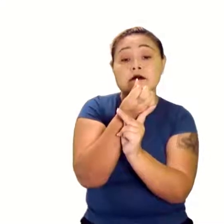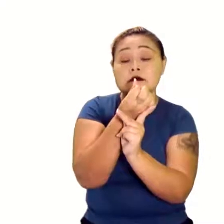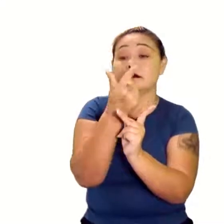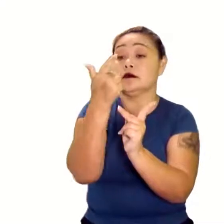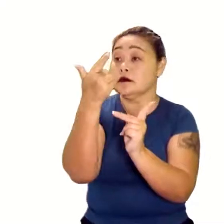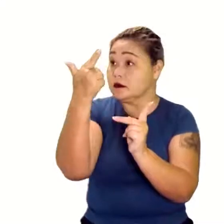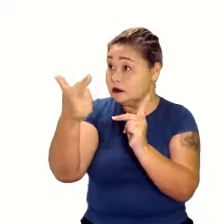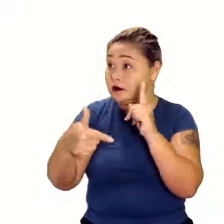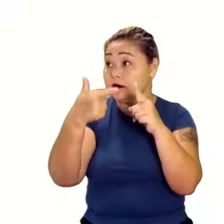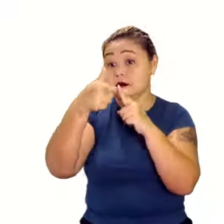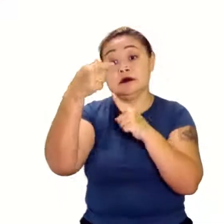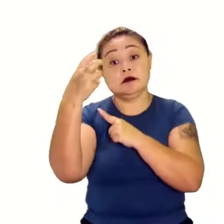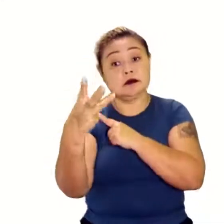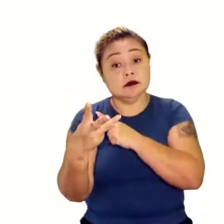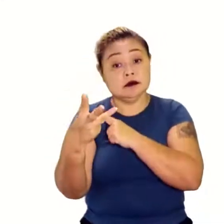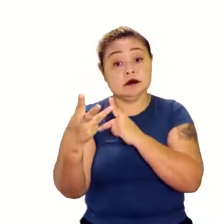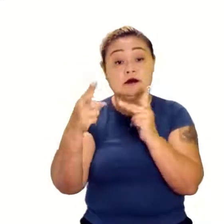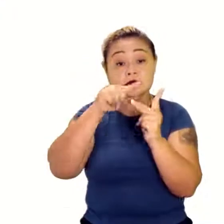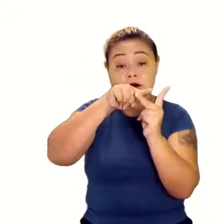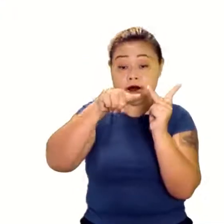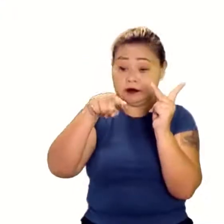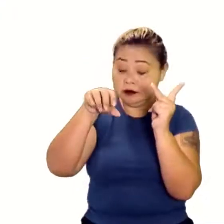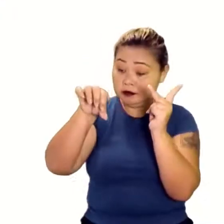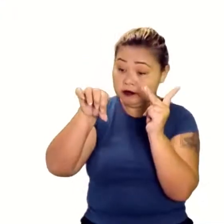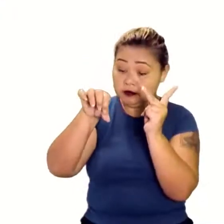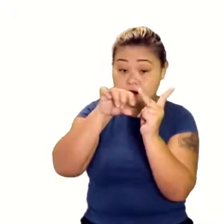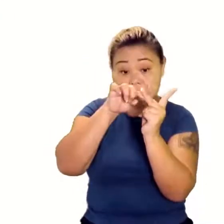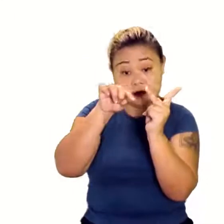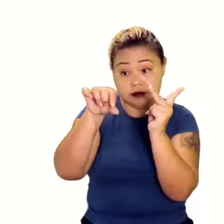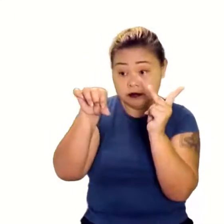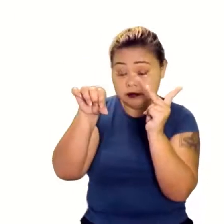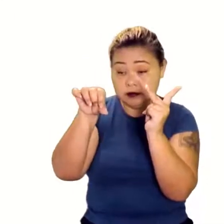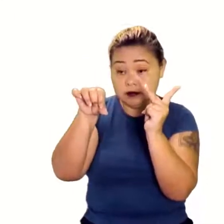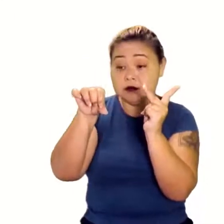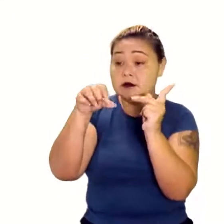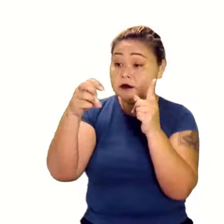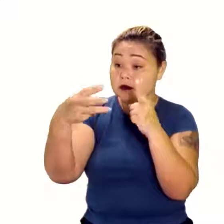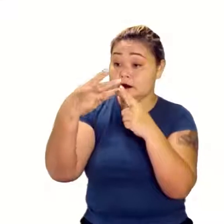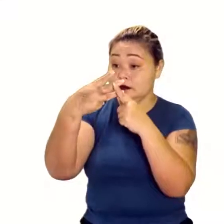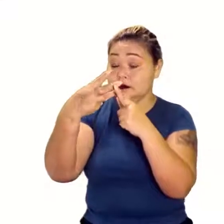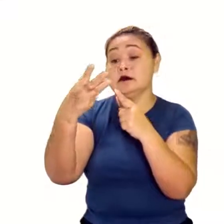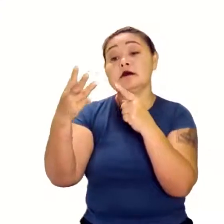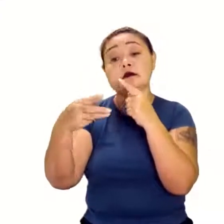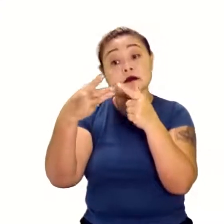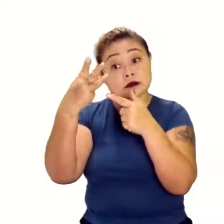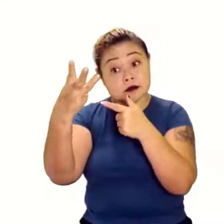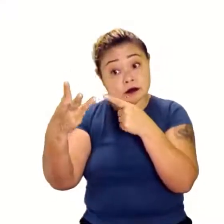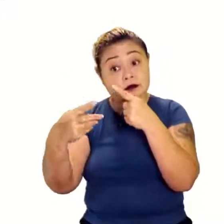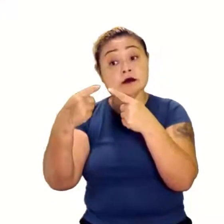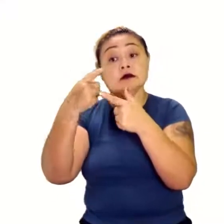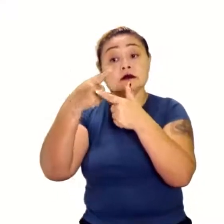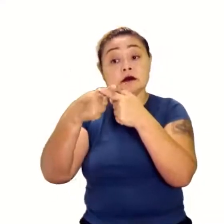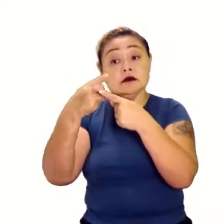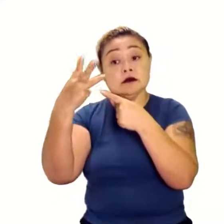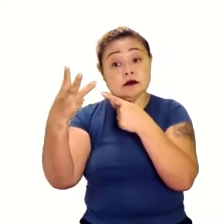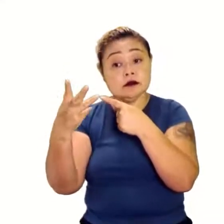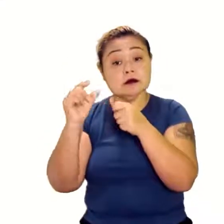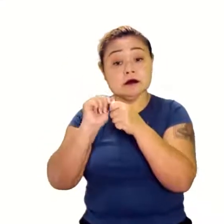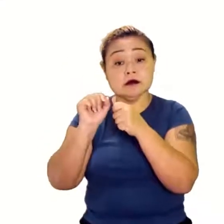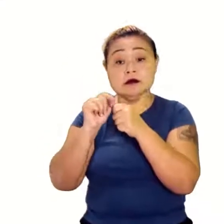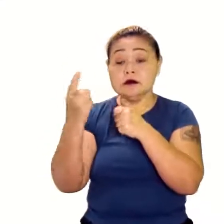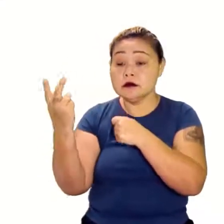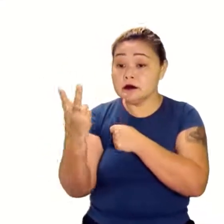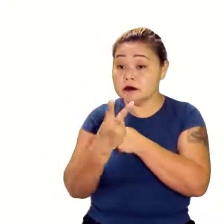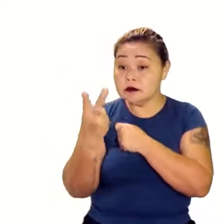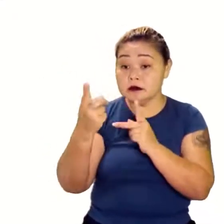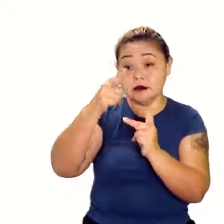2 vezes 3. O expoente do radicando é 9. 9 é 3 vezes 3. Observem que os dois números